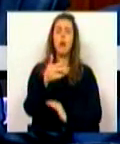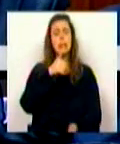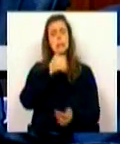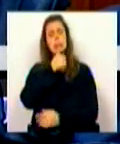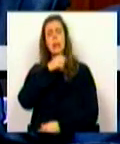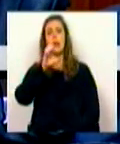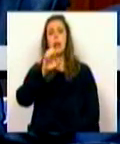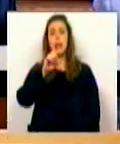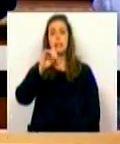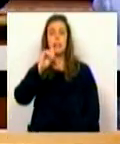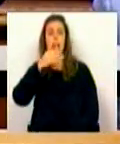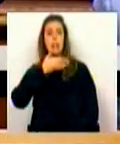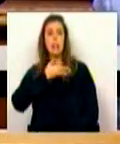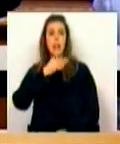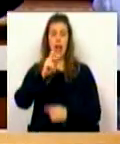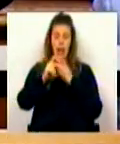do STA cumprida.